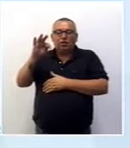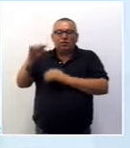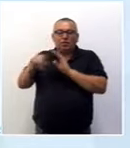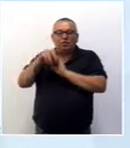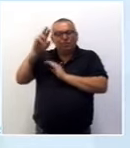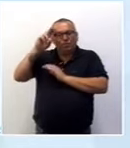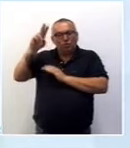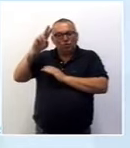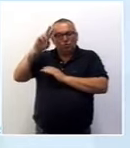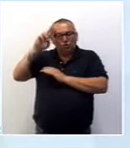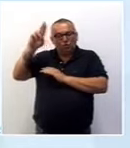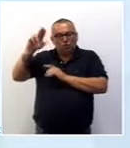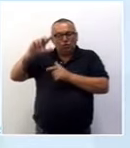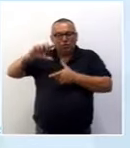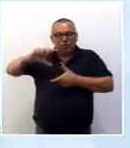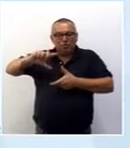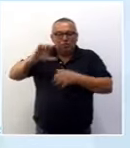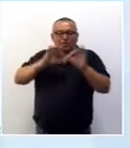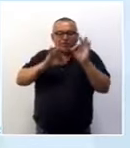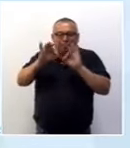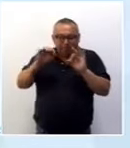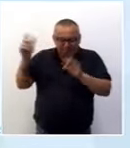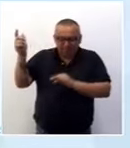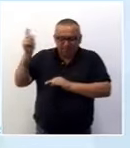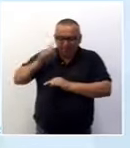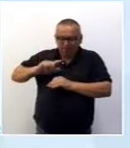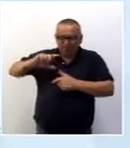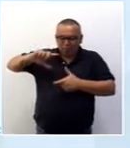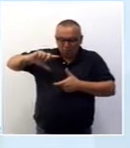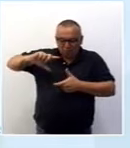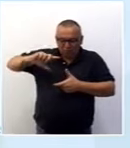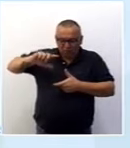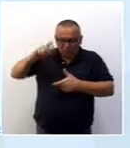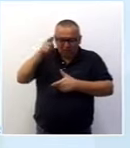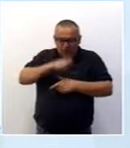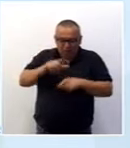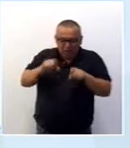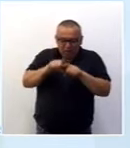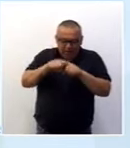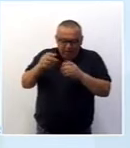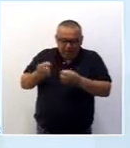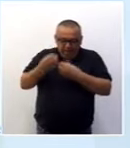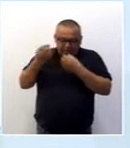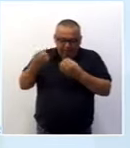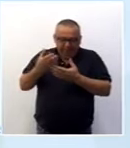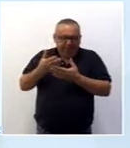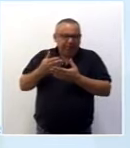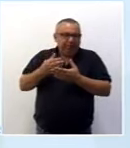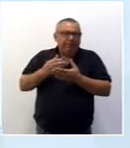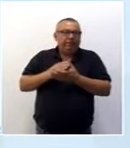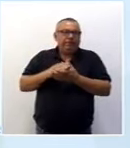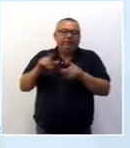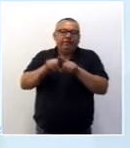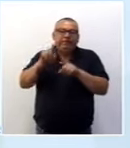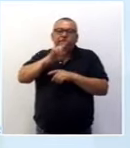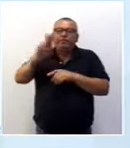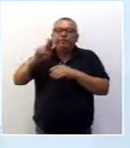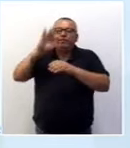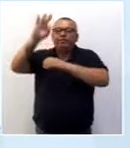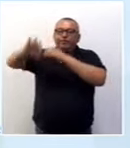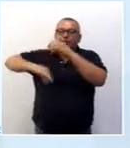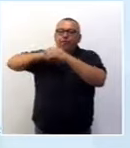que é quem processou essa imagem, quem recebeu essa imagem. Outra informação que está lá chama GOES 16, que é o nome do satélite,